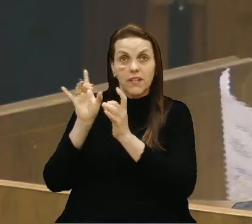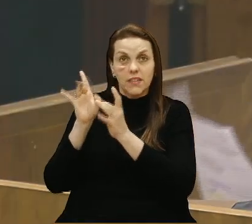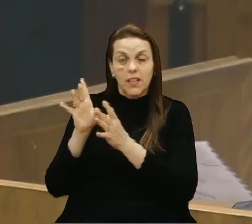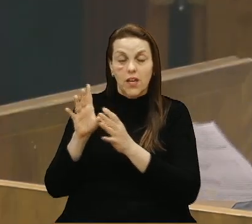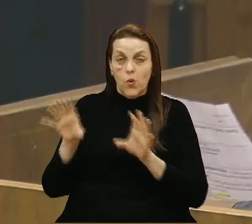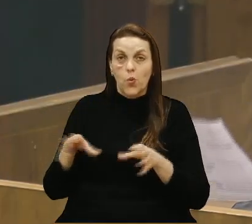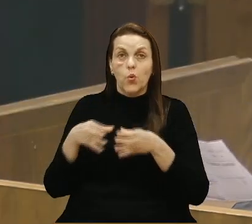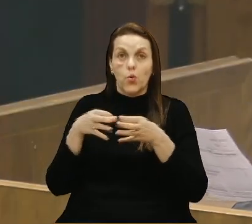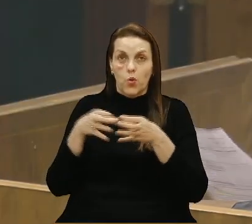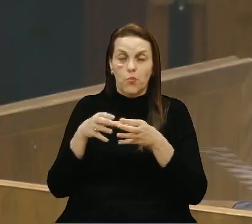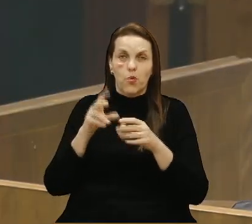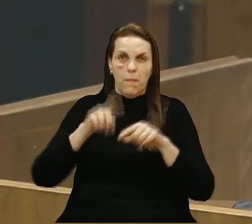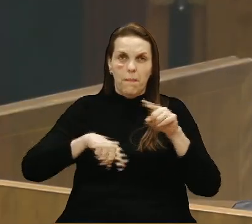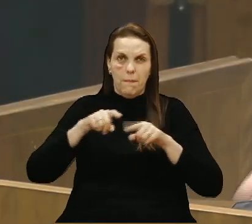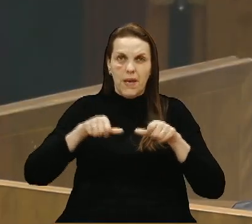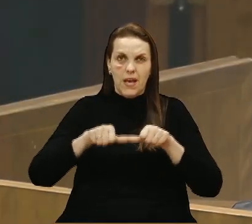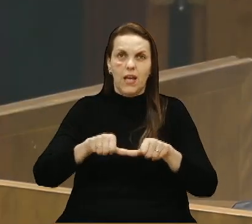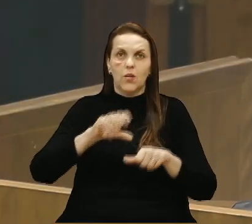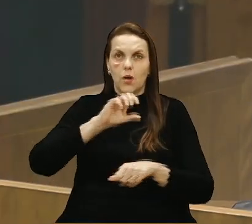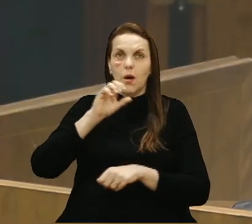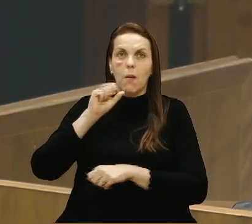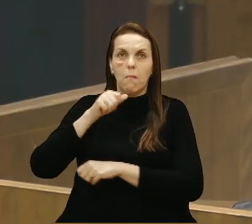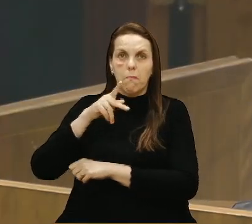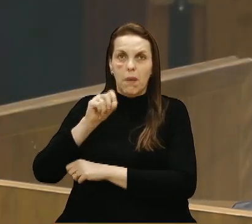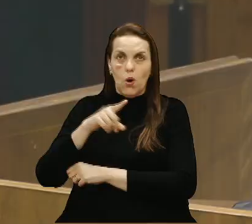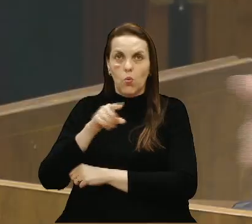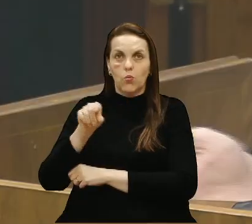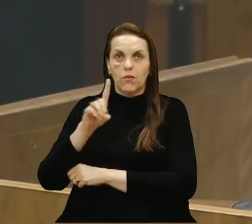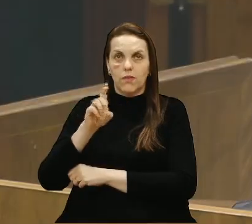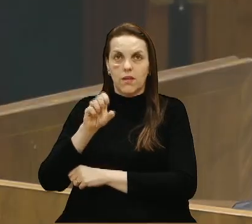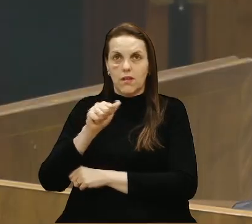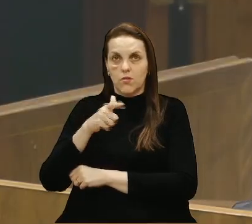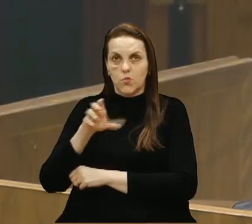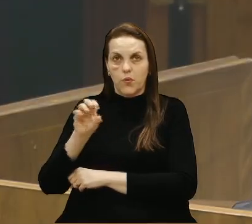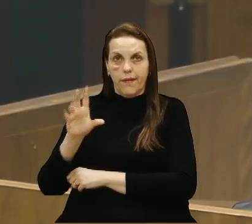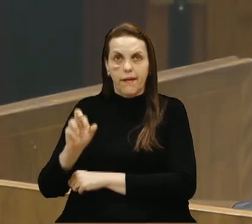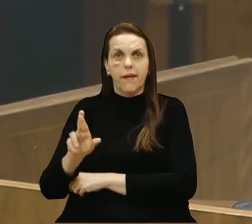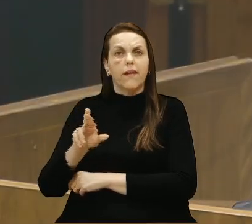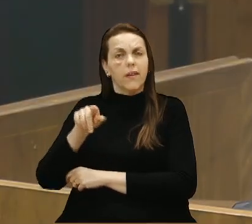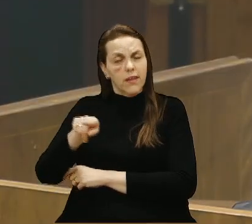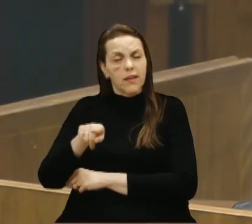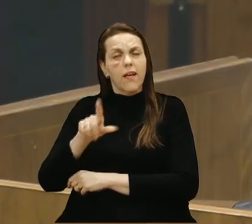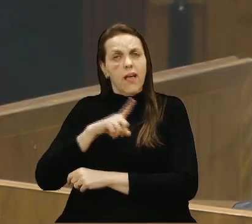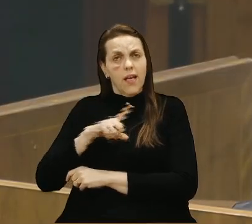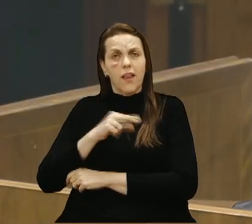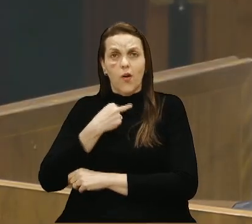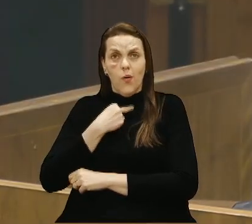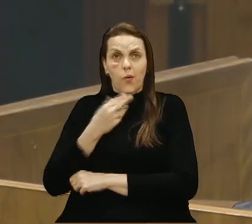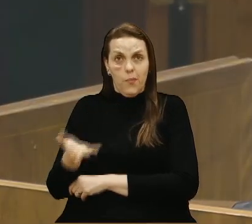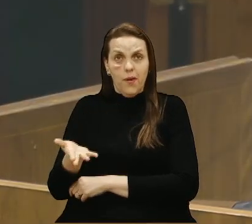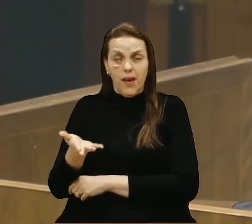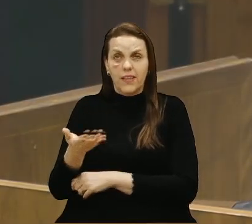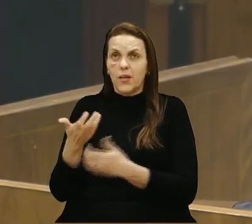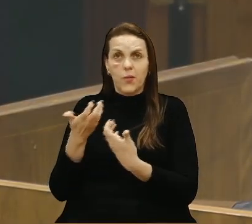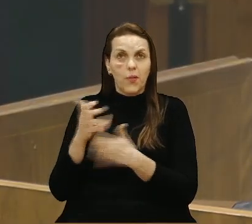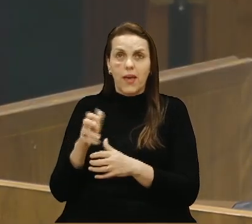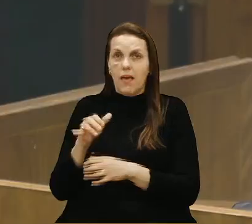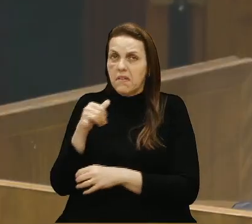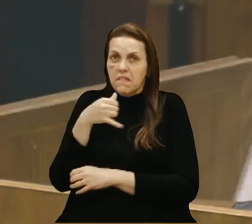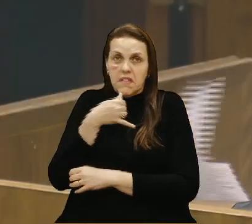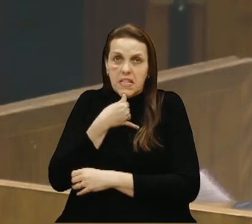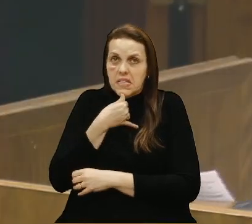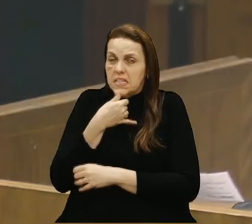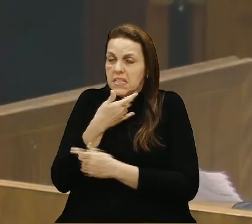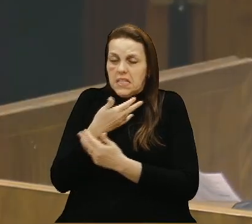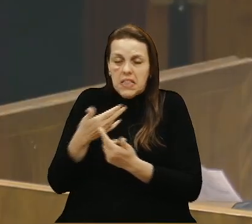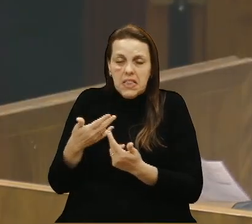de Açúcar, né? Então, ali ia dar um destino para essas pessoas, manter elas ocupadas. Eu não vejo ninguém que iria ficar infeliz com isso ou não iria gostar,